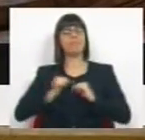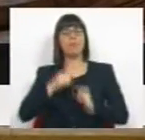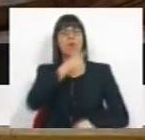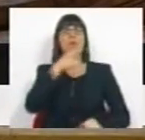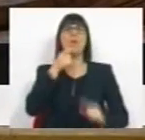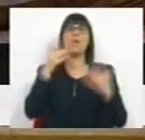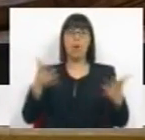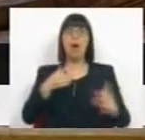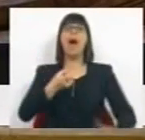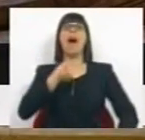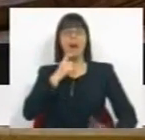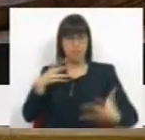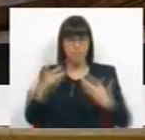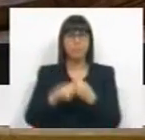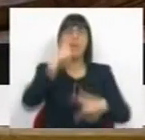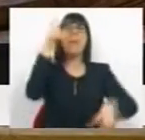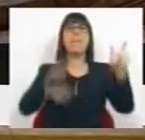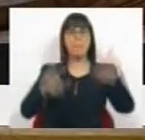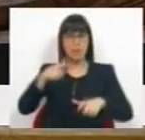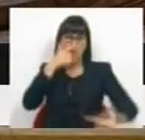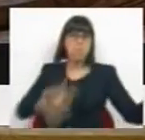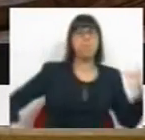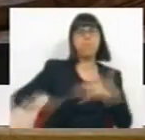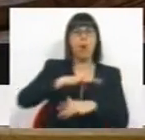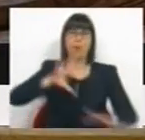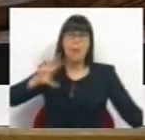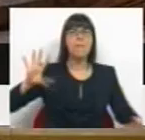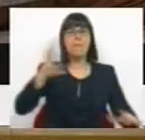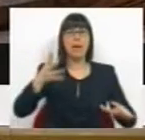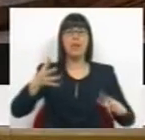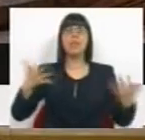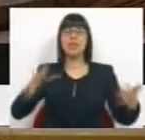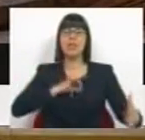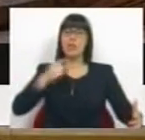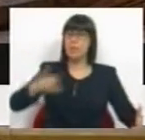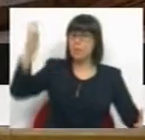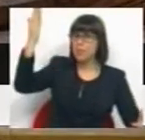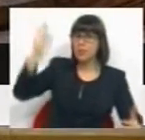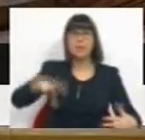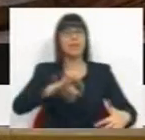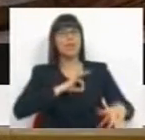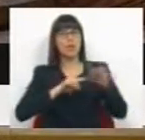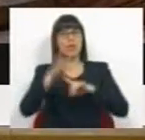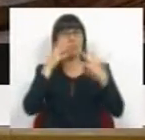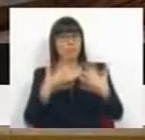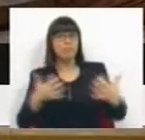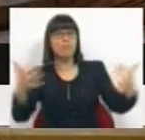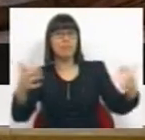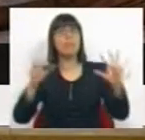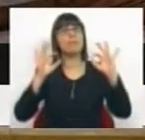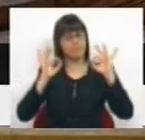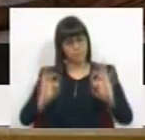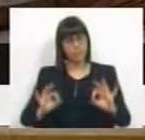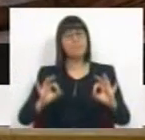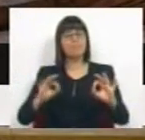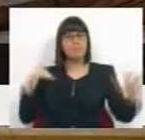nosso compromisso com Abril, com as pessoas, com o povo e com o país. Senhor Presidente, senhoras e senhores deputados, é